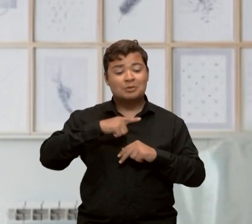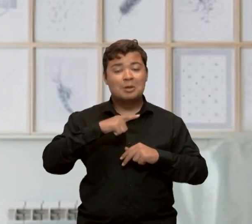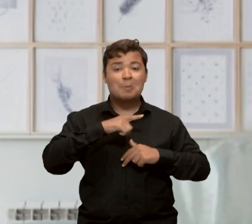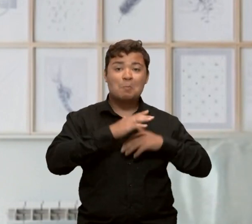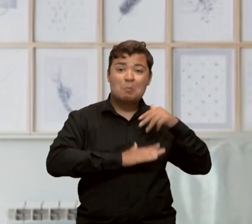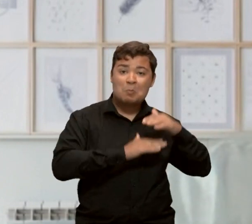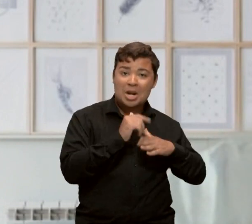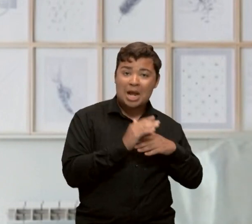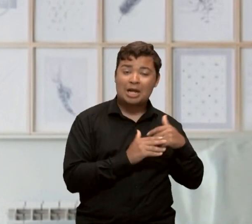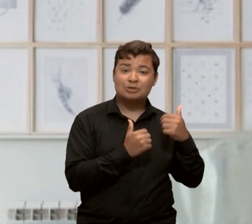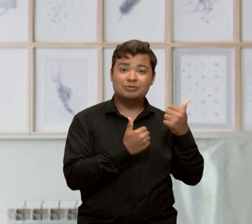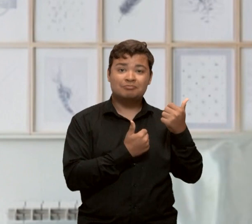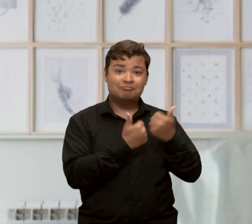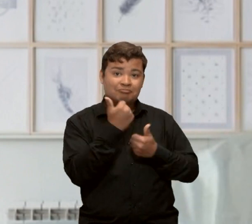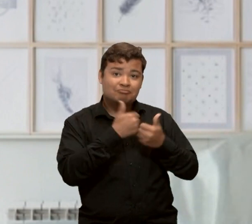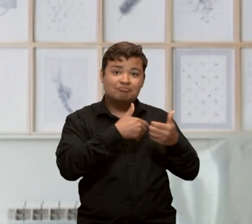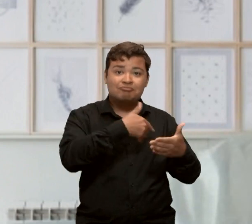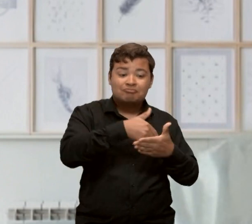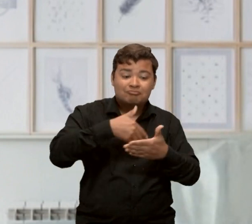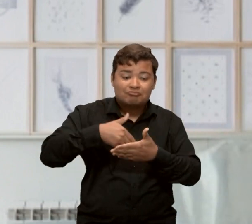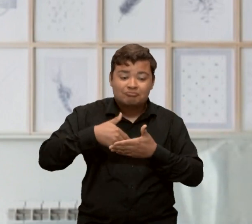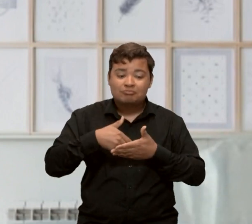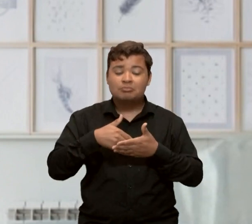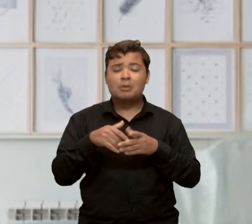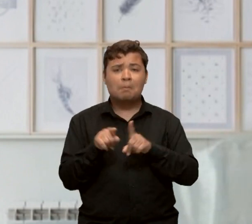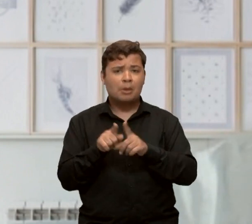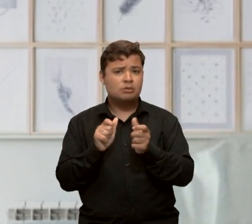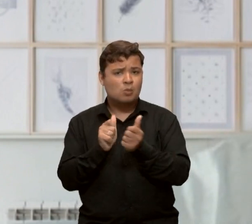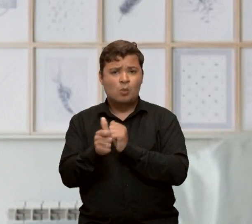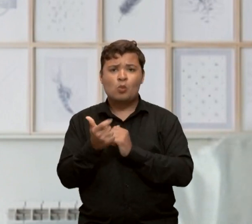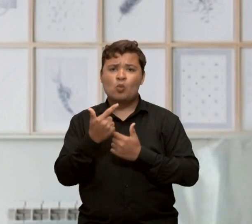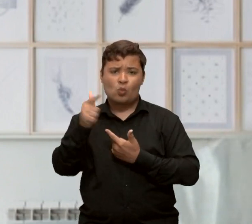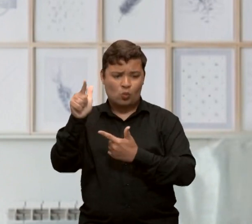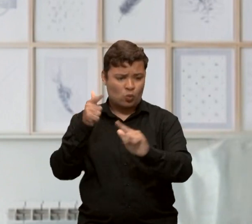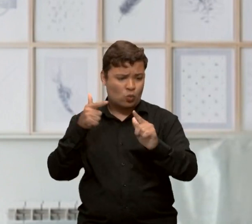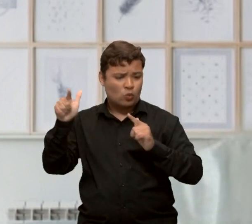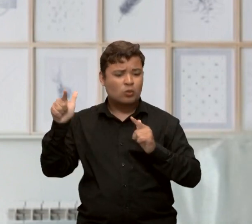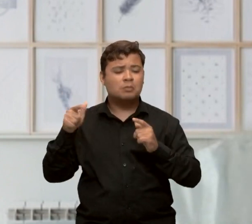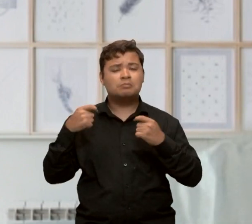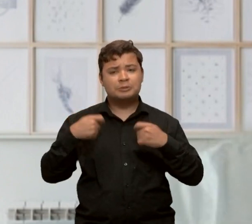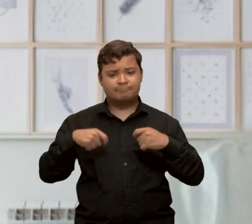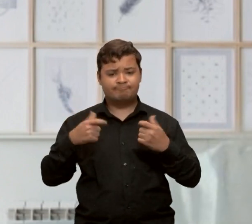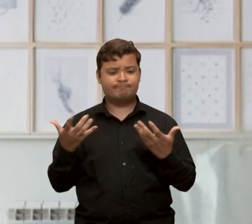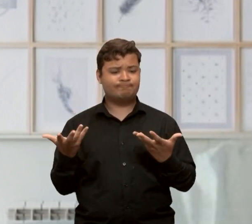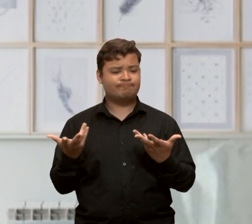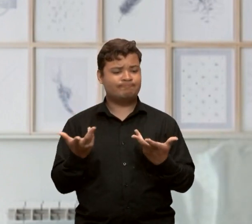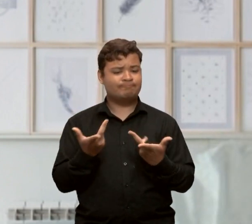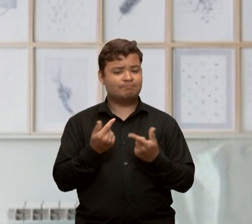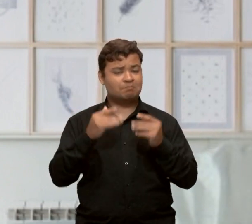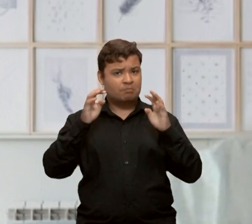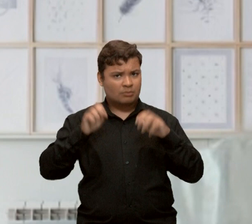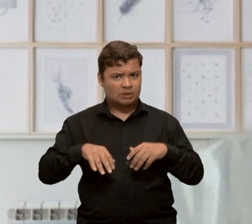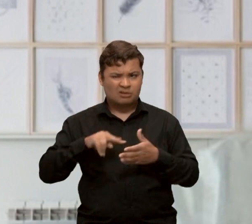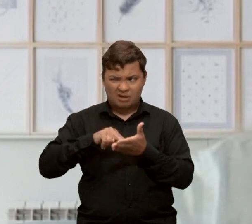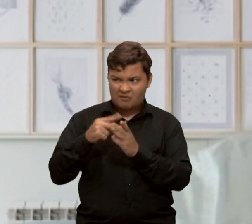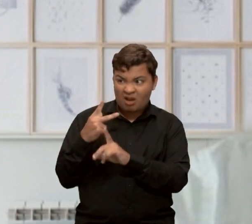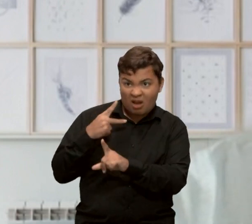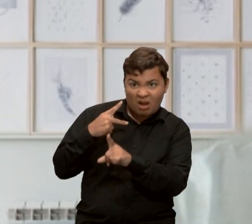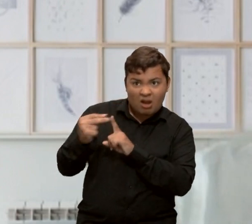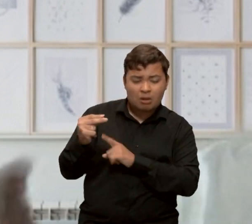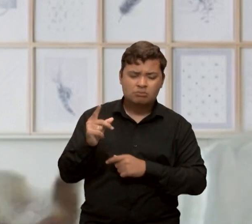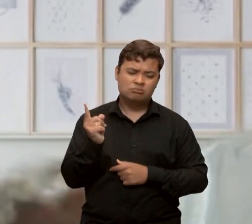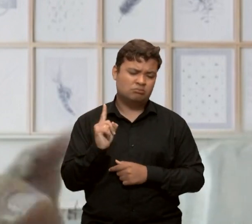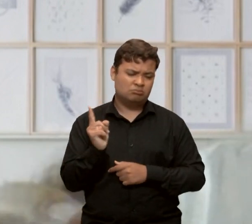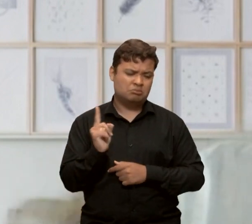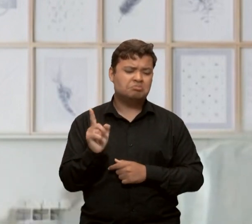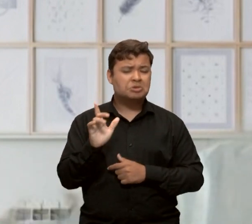e dos esportes, que é realizar bem, não necessariamente ganhar. Então, que